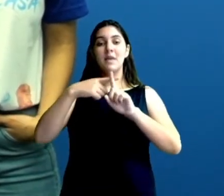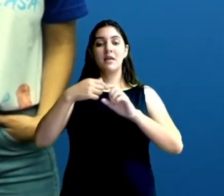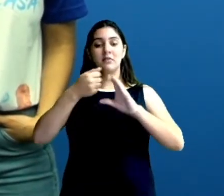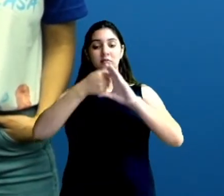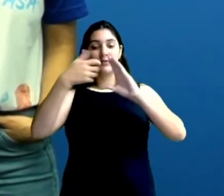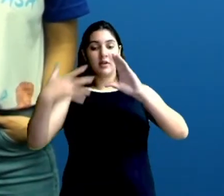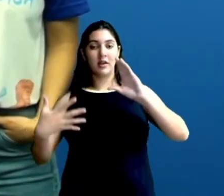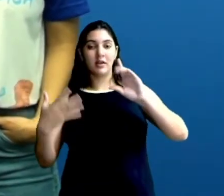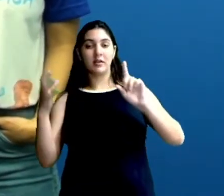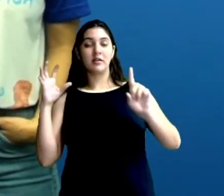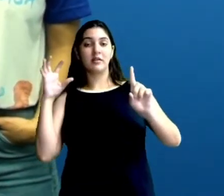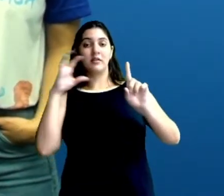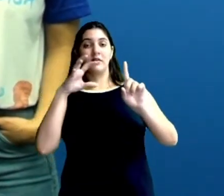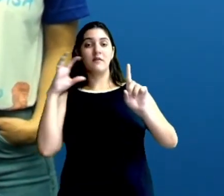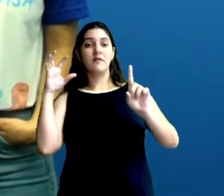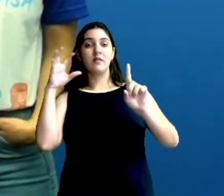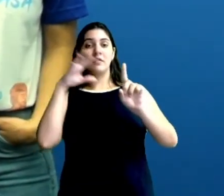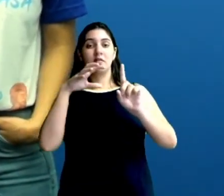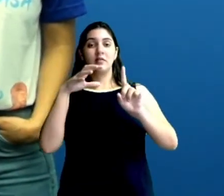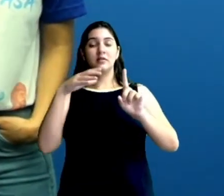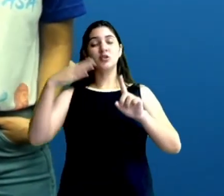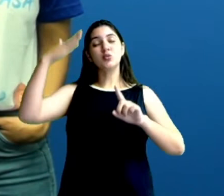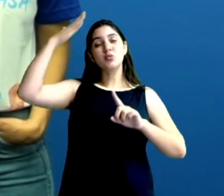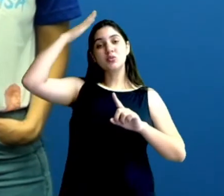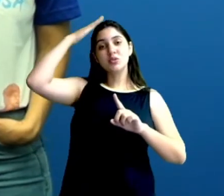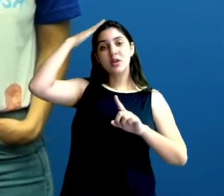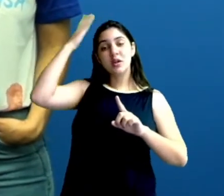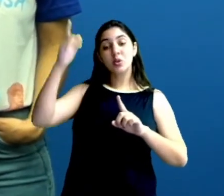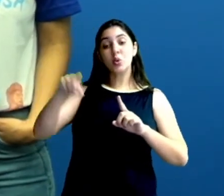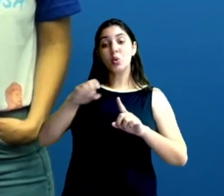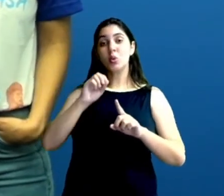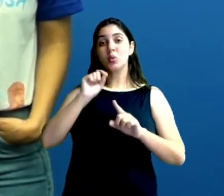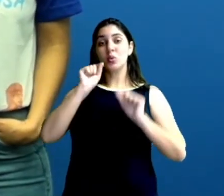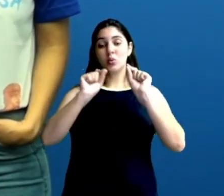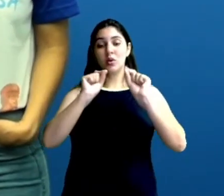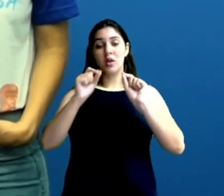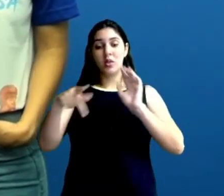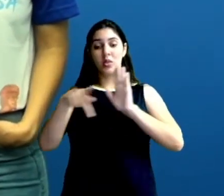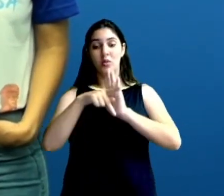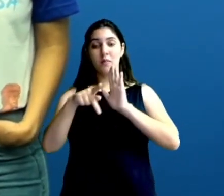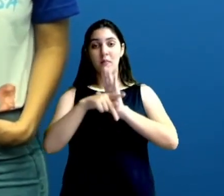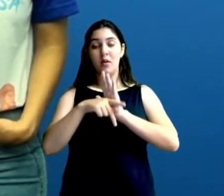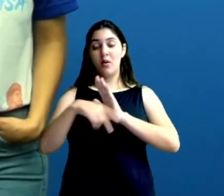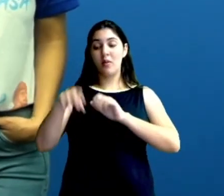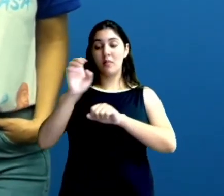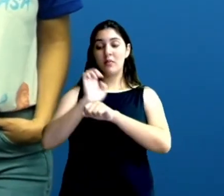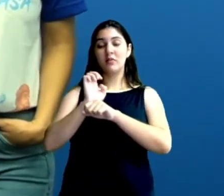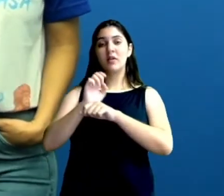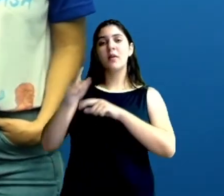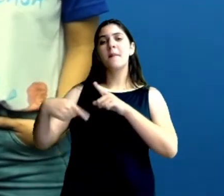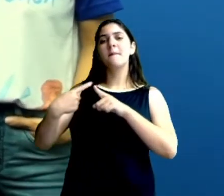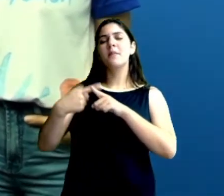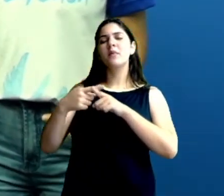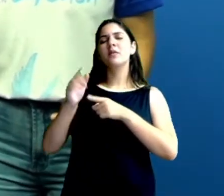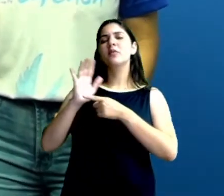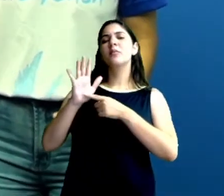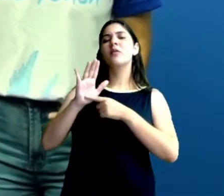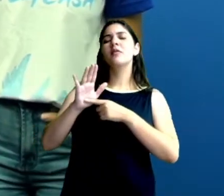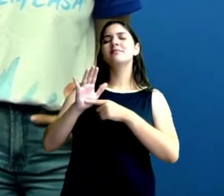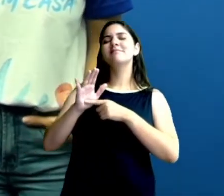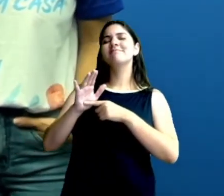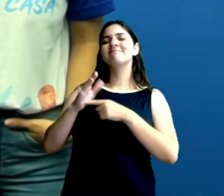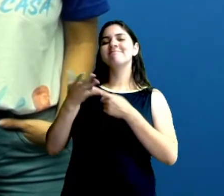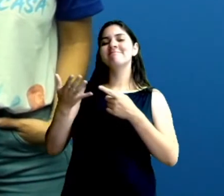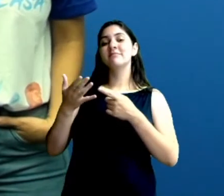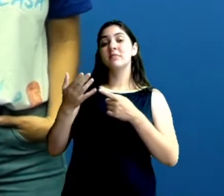e influências cearenses do que do próprio estado, é nítido. Então, por que eu estou frisando isso, pessoal?